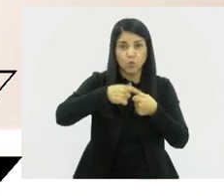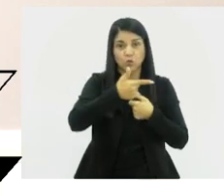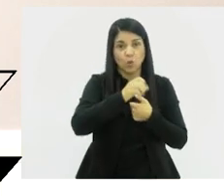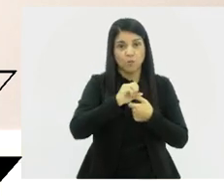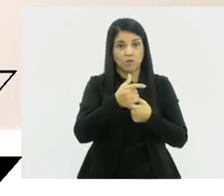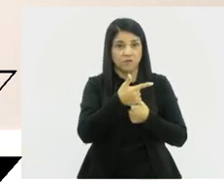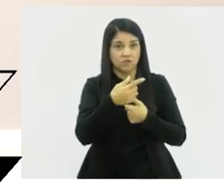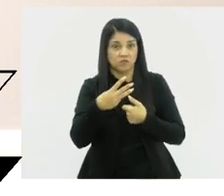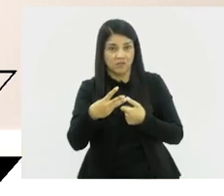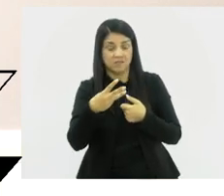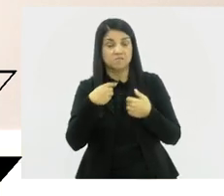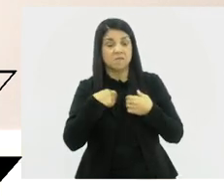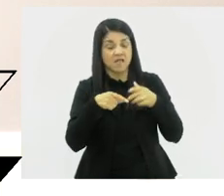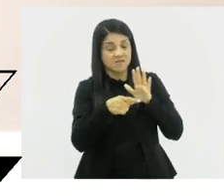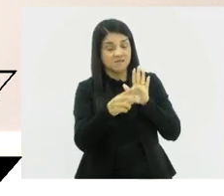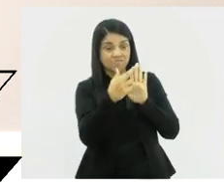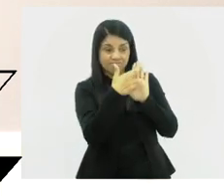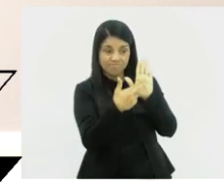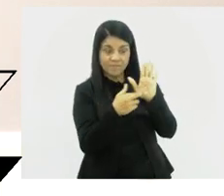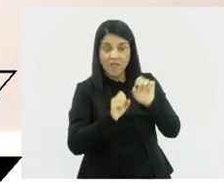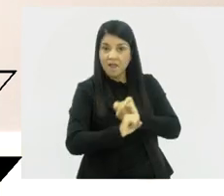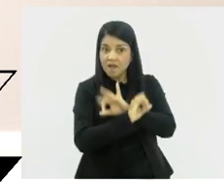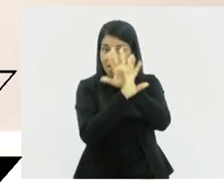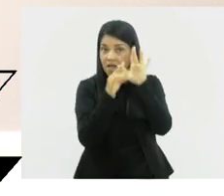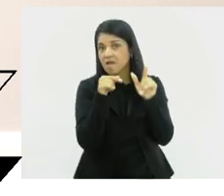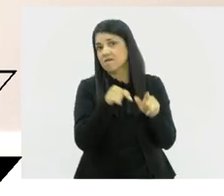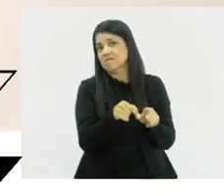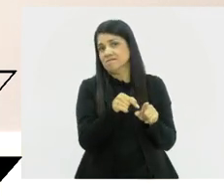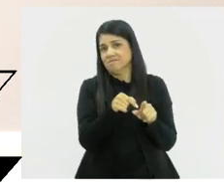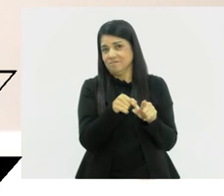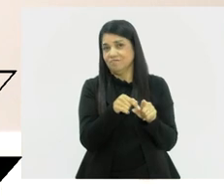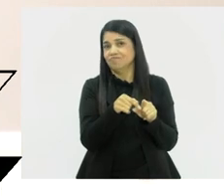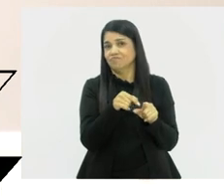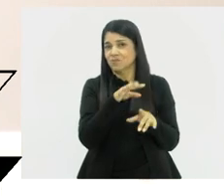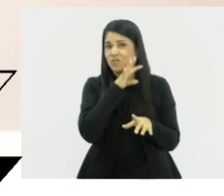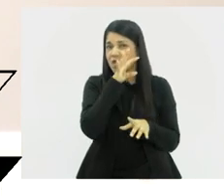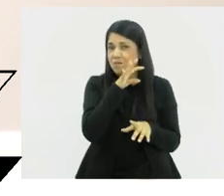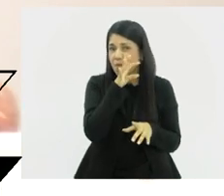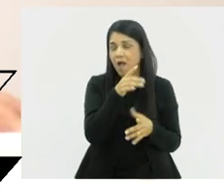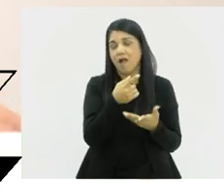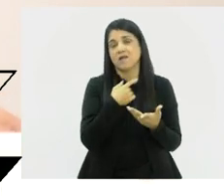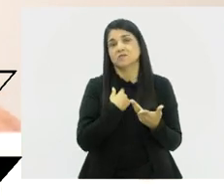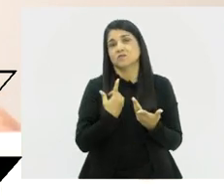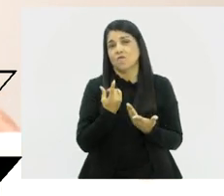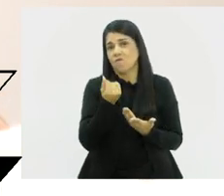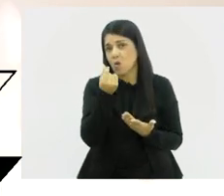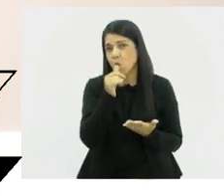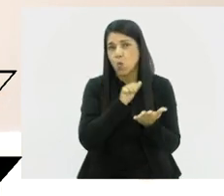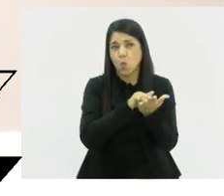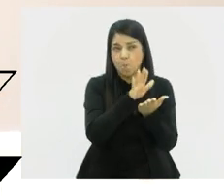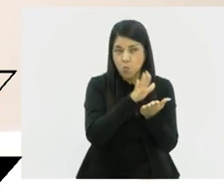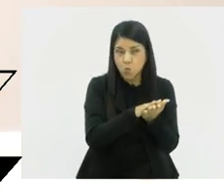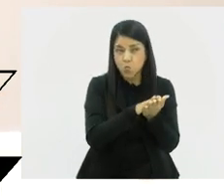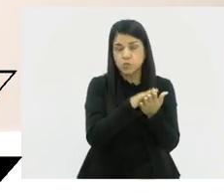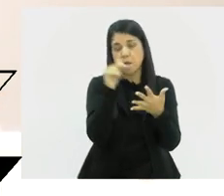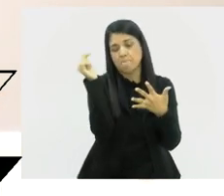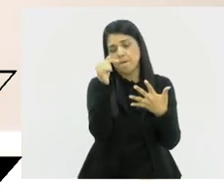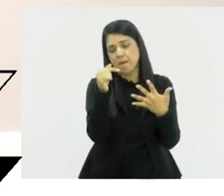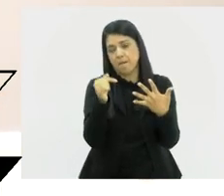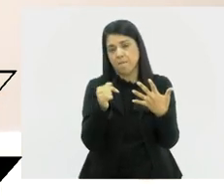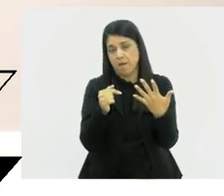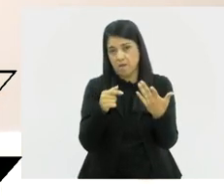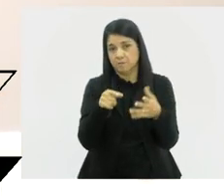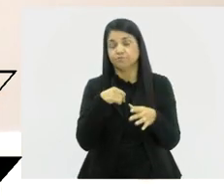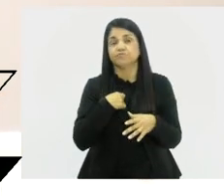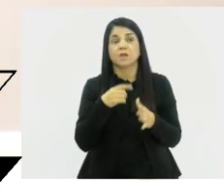atribuições são claras, inclusive a destinação dos animais, o valor das multas. A minha pergunta é o seguinte. Logo, não